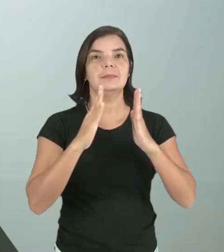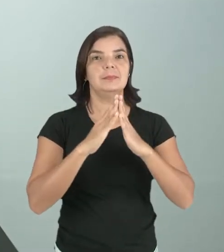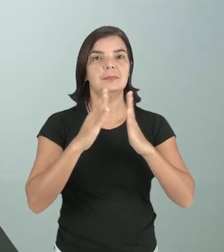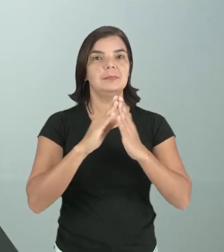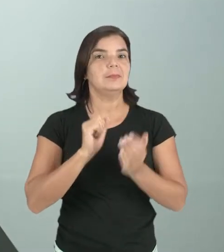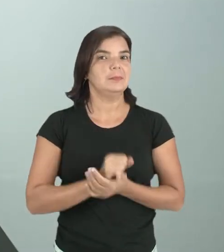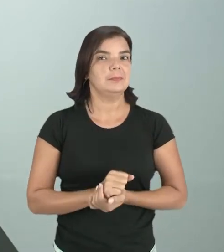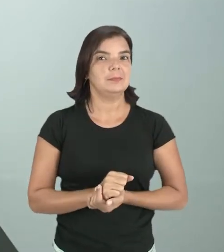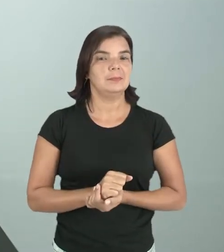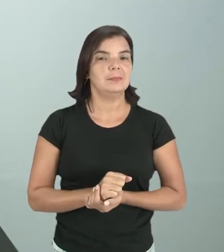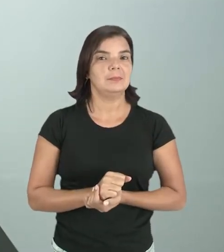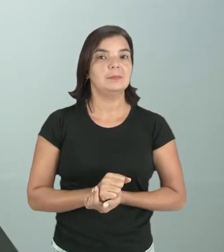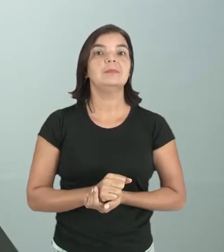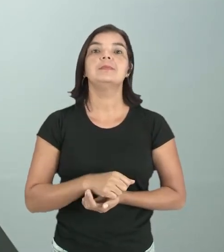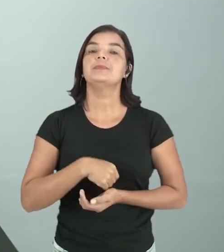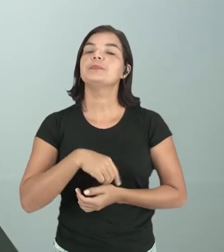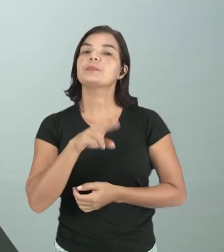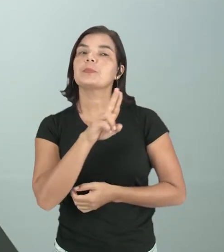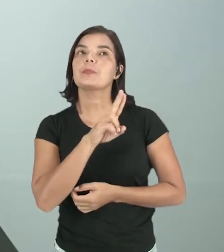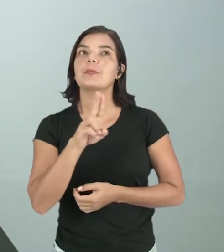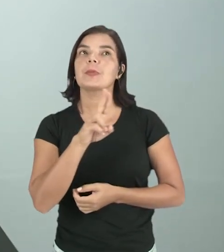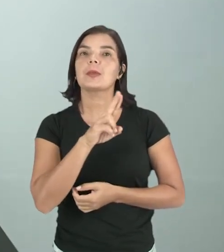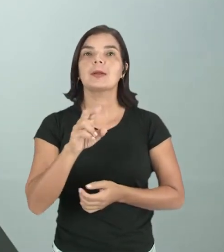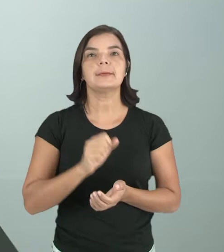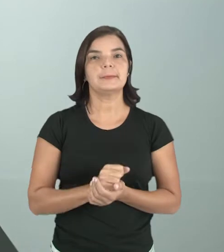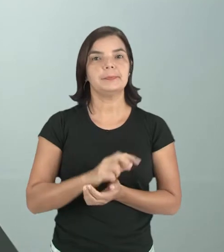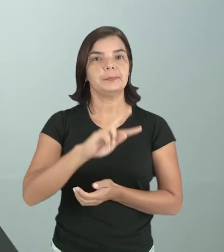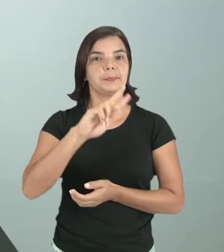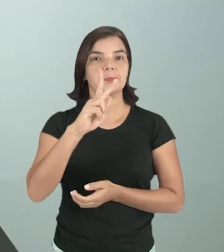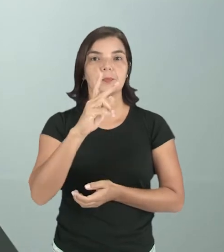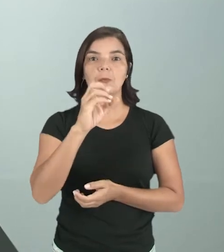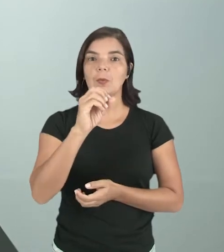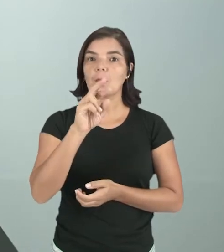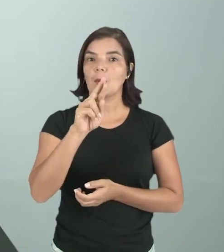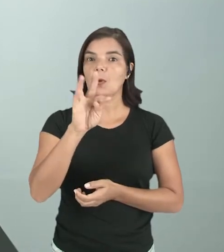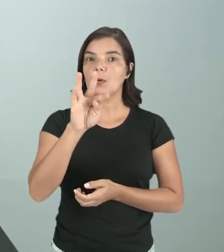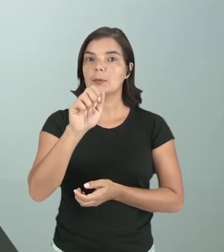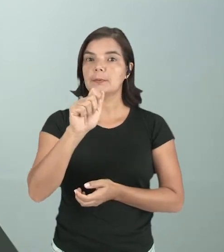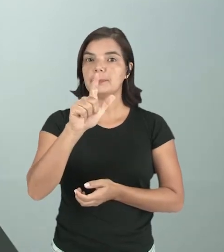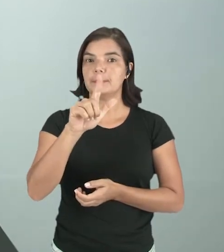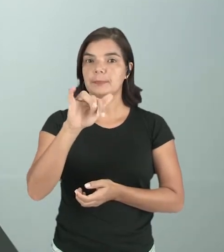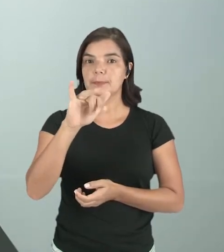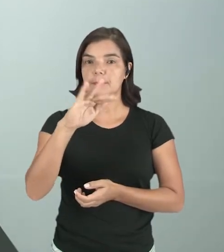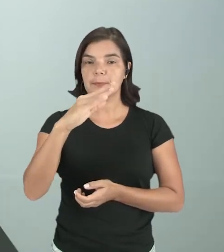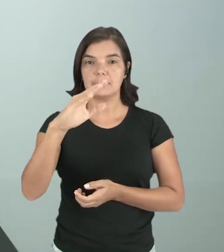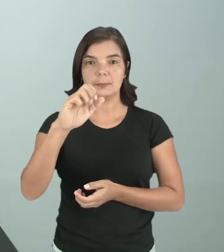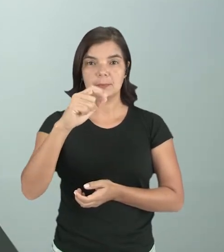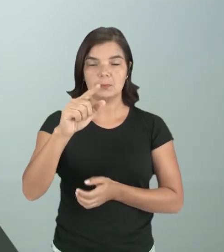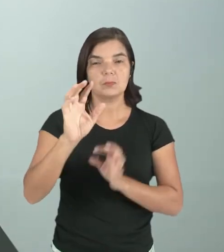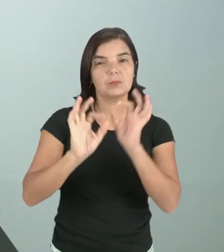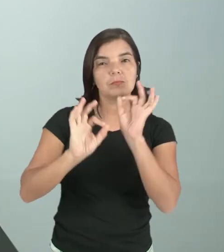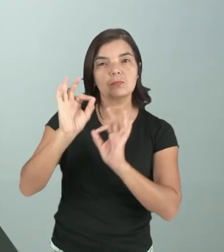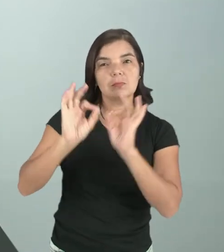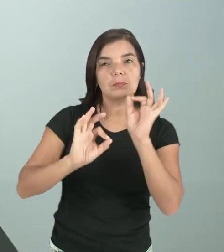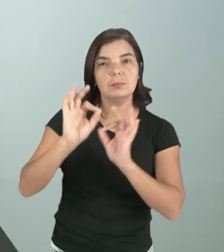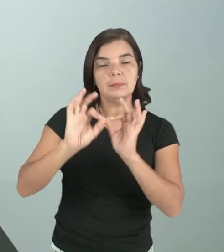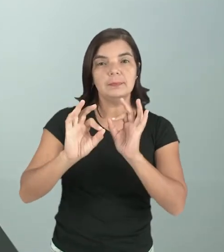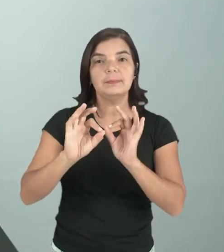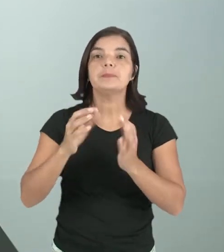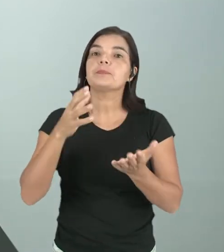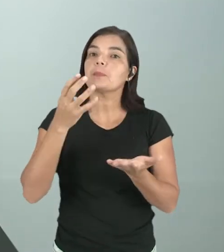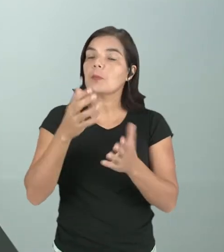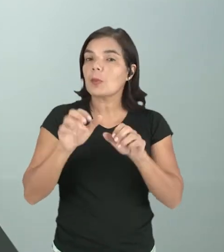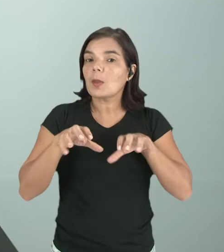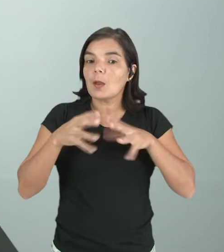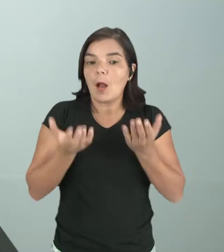essas plantas que nós chamamos de hortaliças, ornamentais, medicinais e